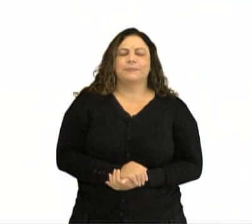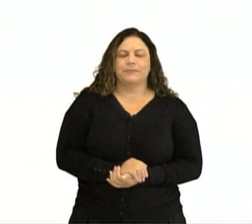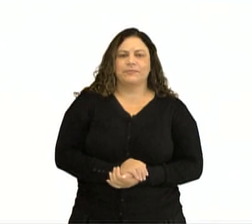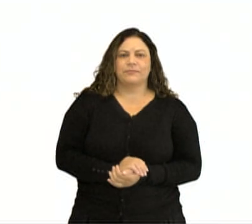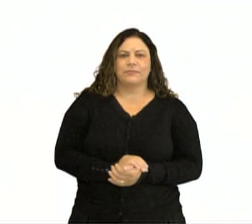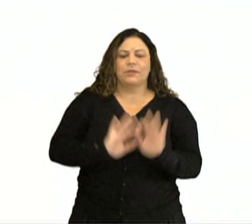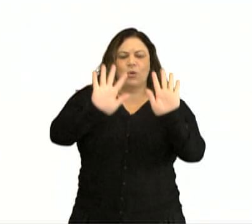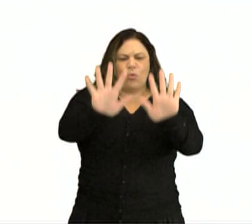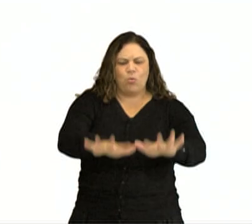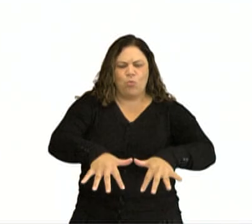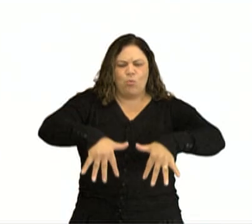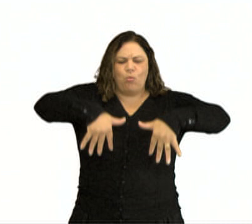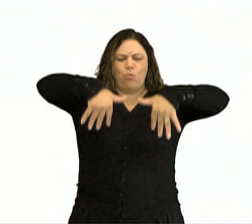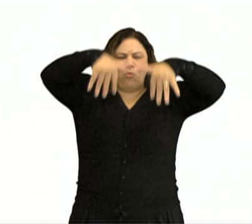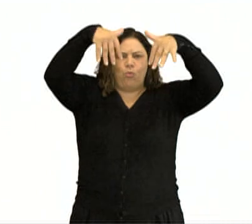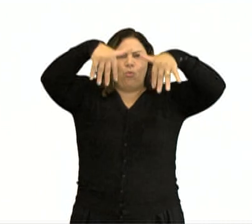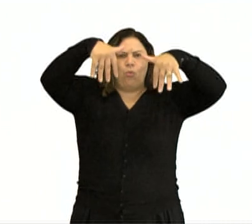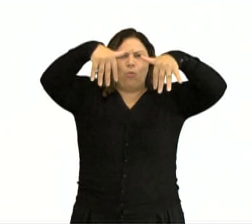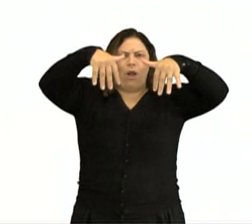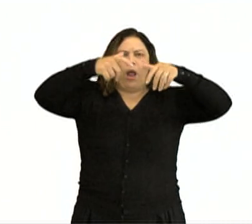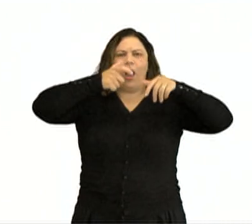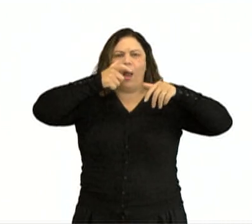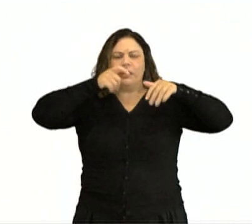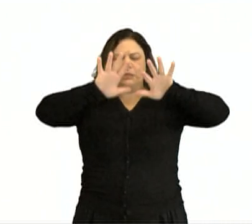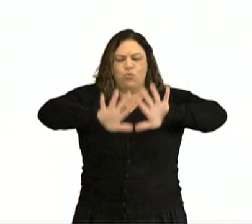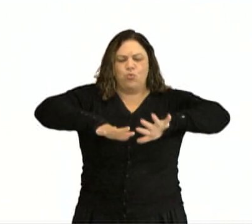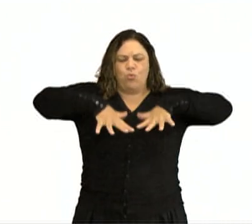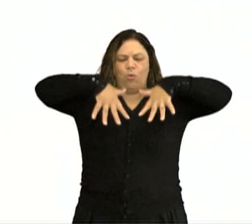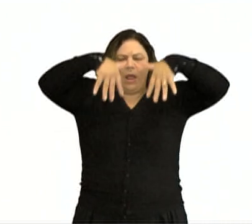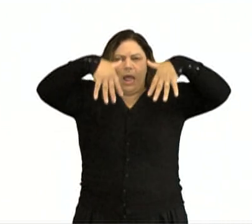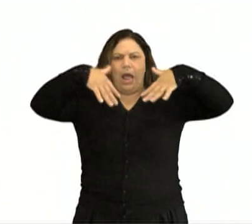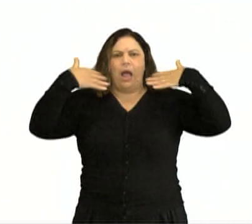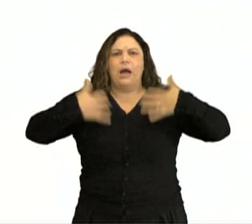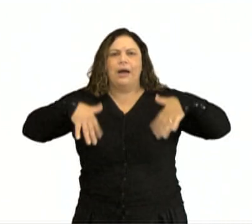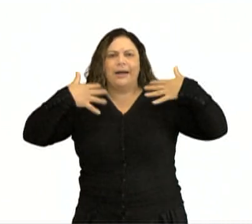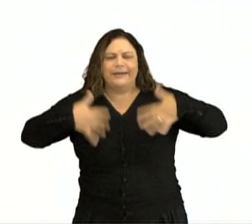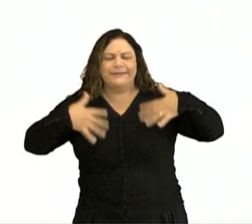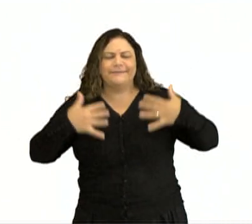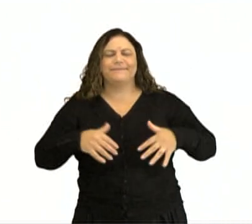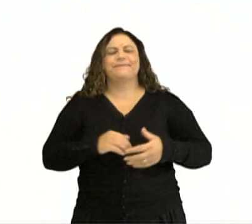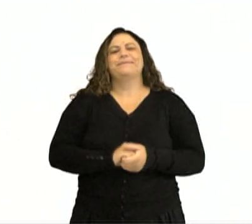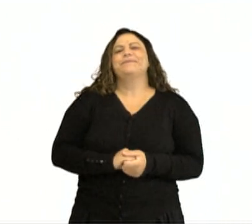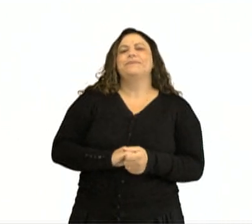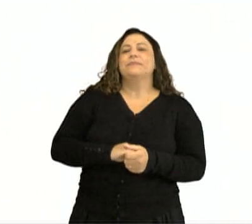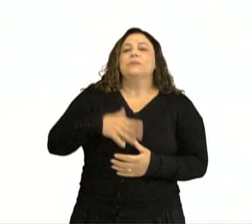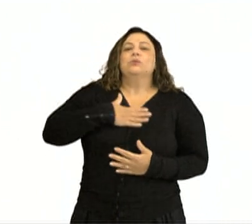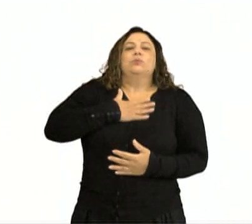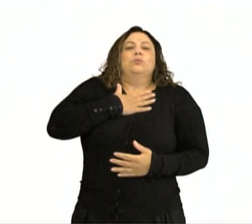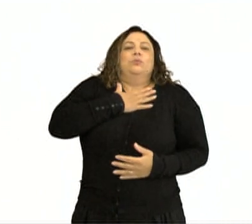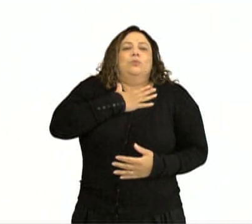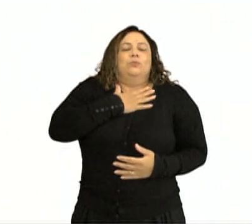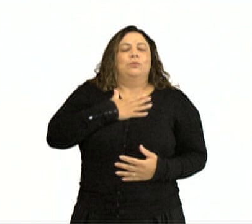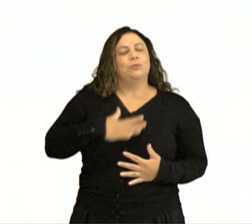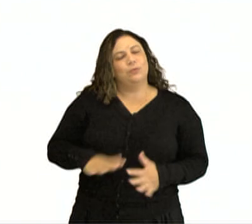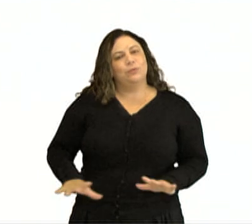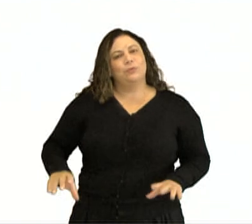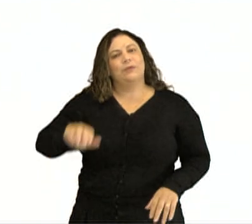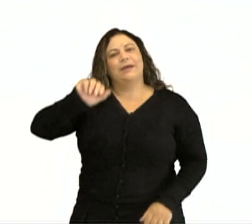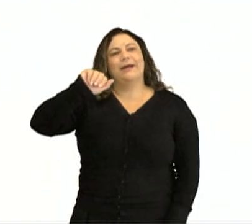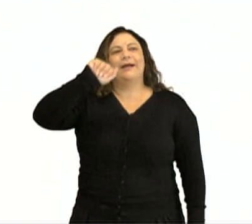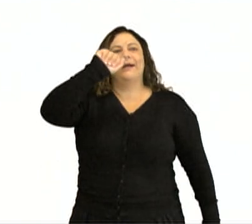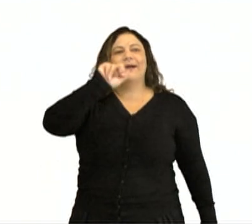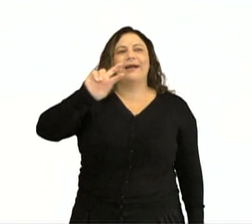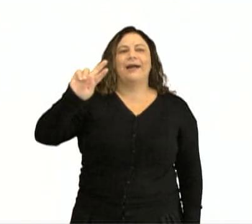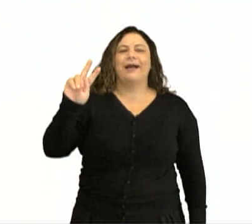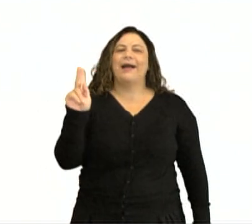arquibancada pôs-se em pé, conteve a respiração, suspirou. Então